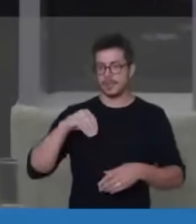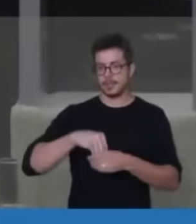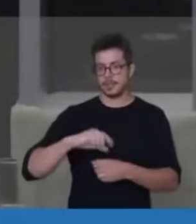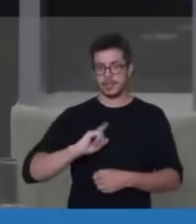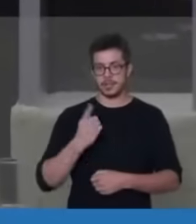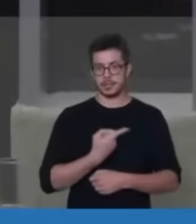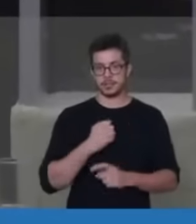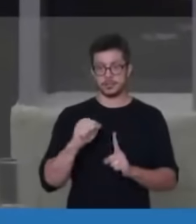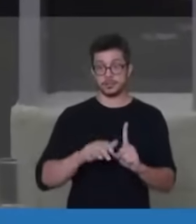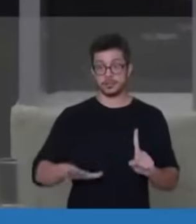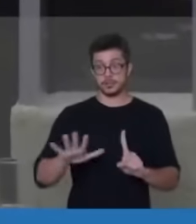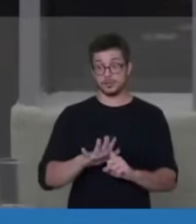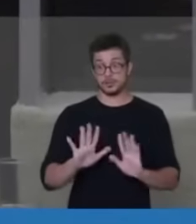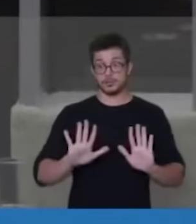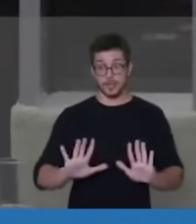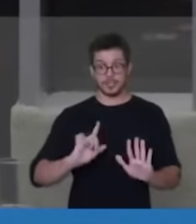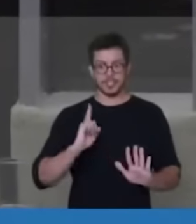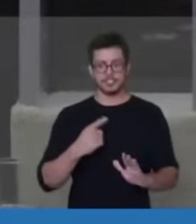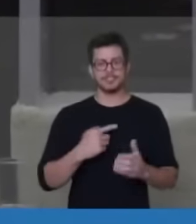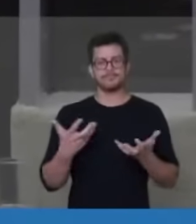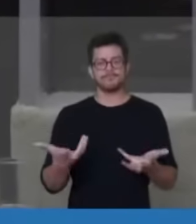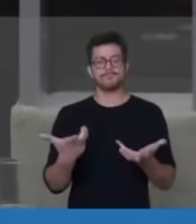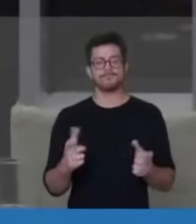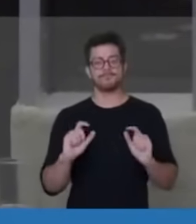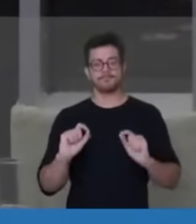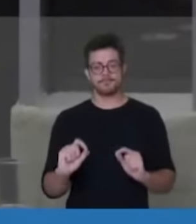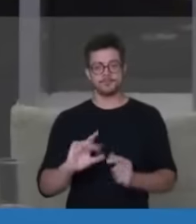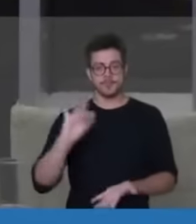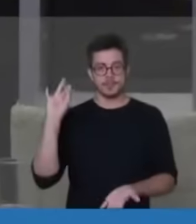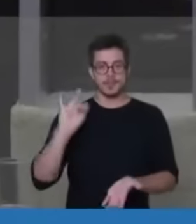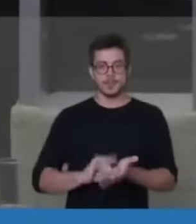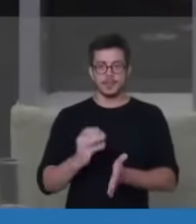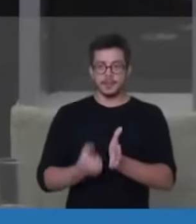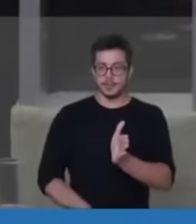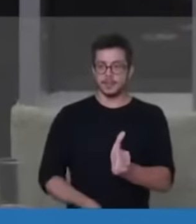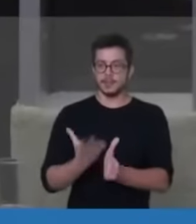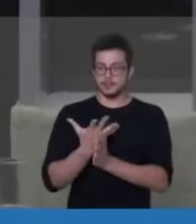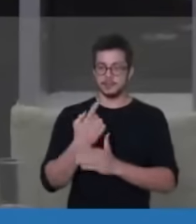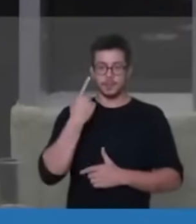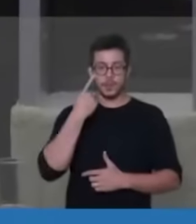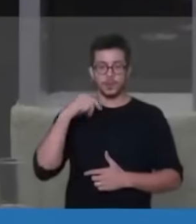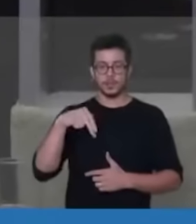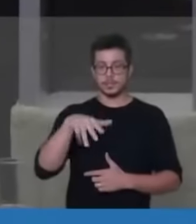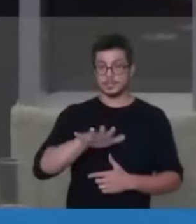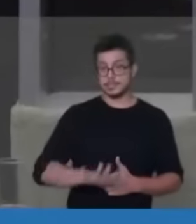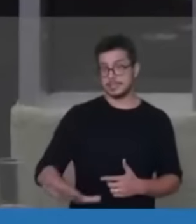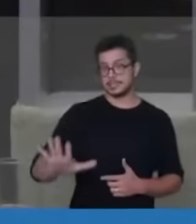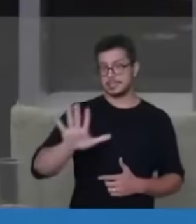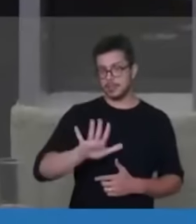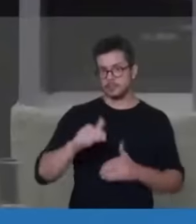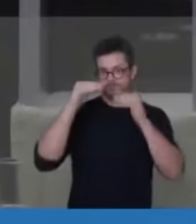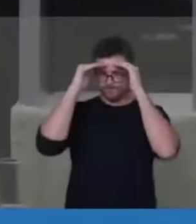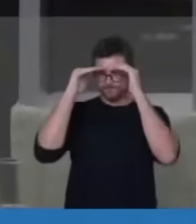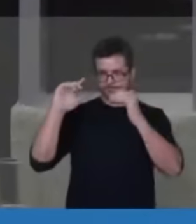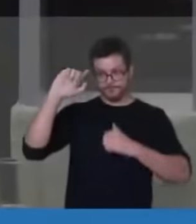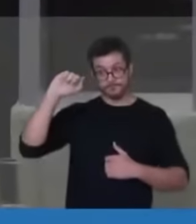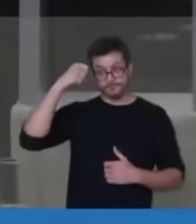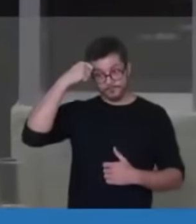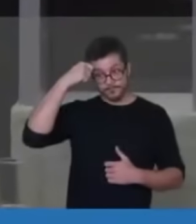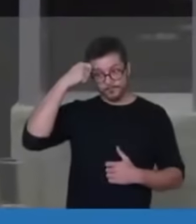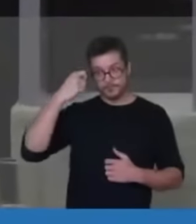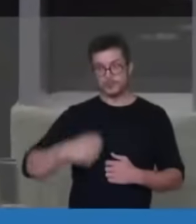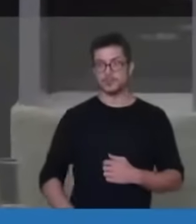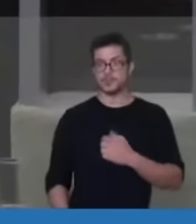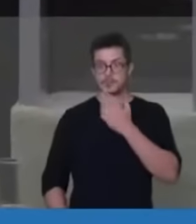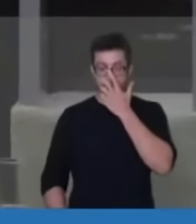é fechar esse mês com a instituição do Dia Nacional da Consciência Negra, como reconhecimento dos